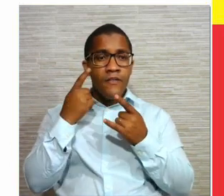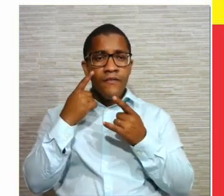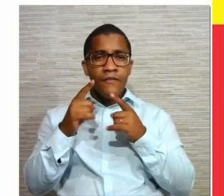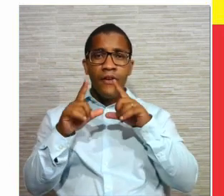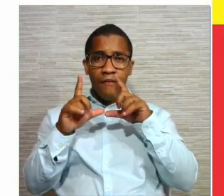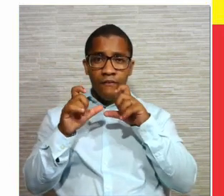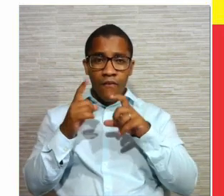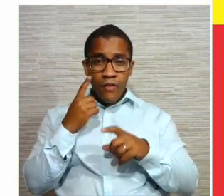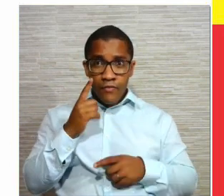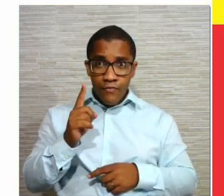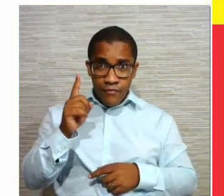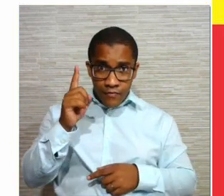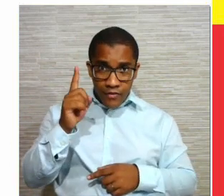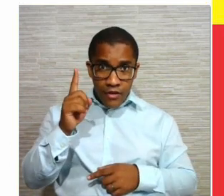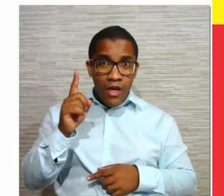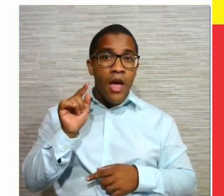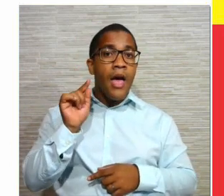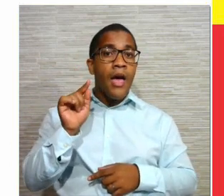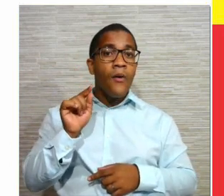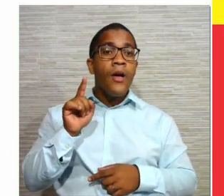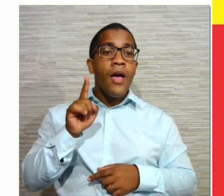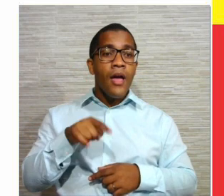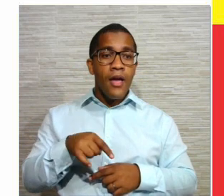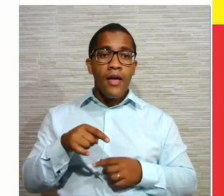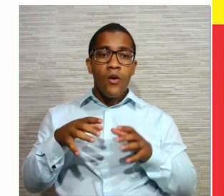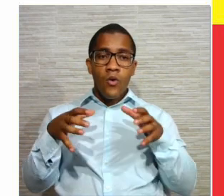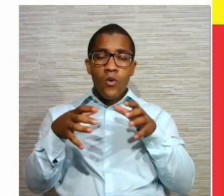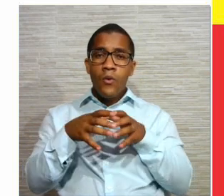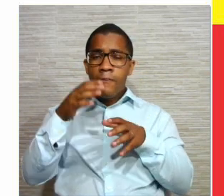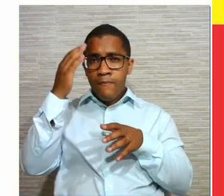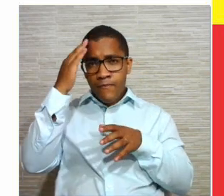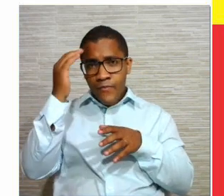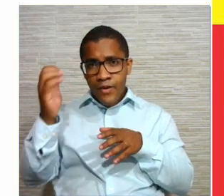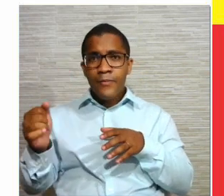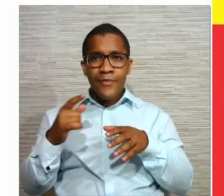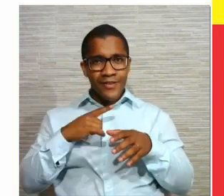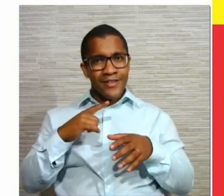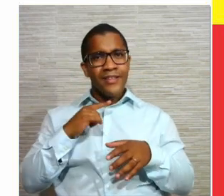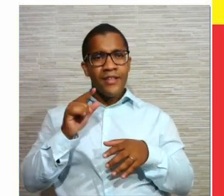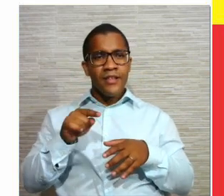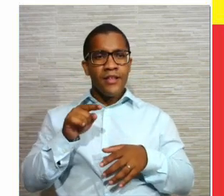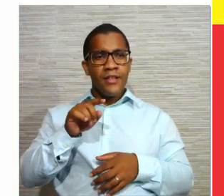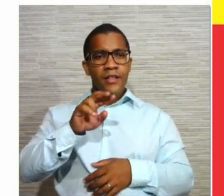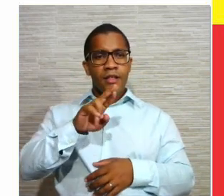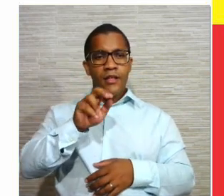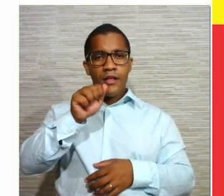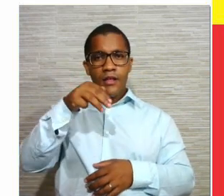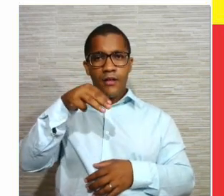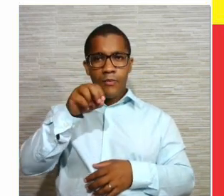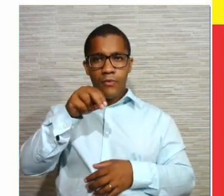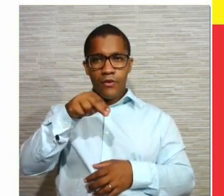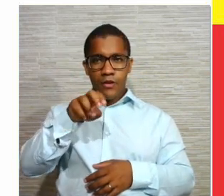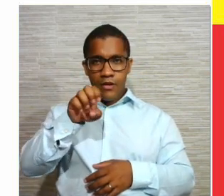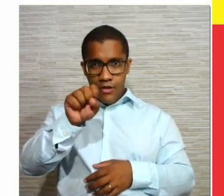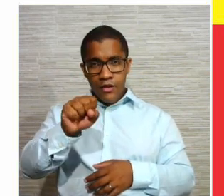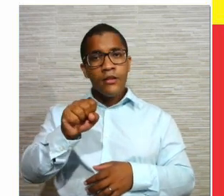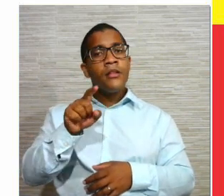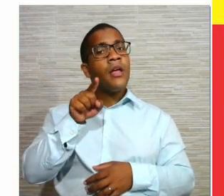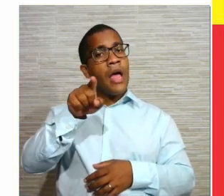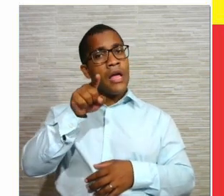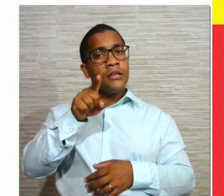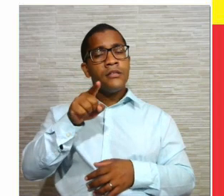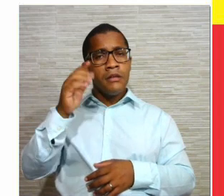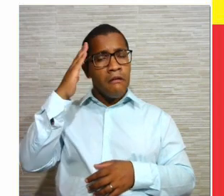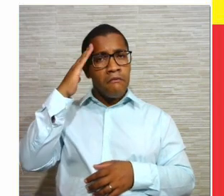Na foto que vocês estão vendo é de uma banda que fez muito sucesso, uma banda americana de punk chamada Ramones, que fez